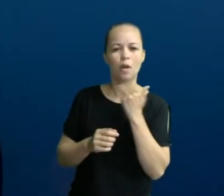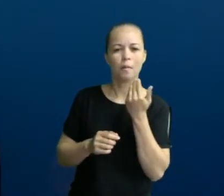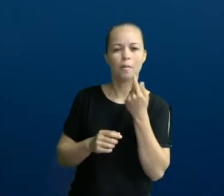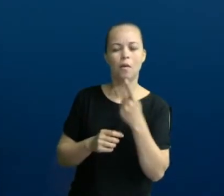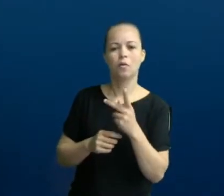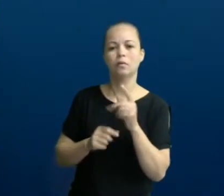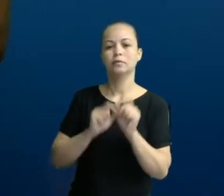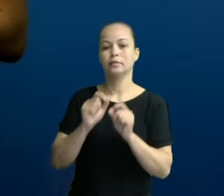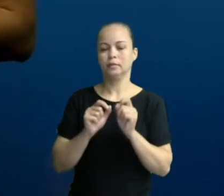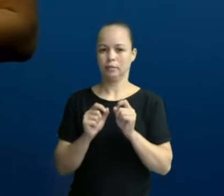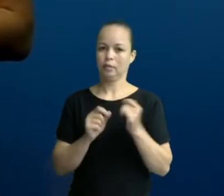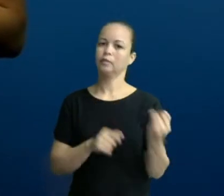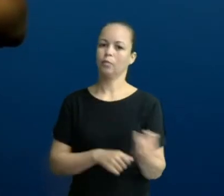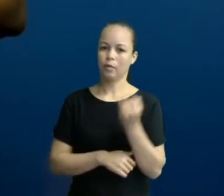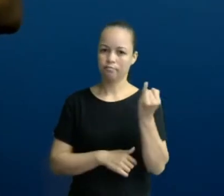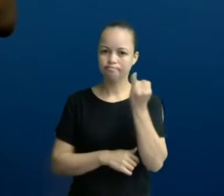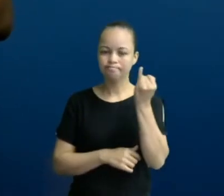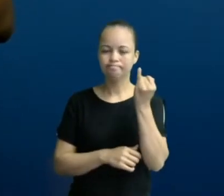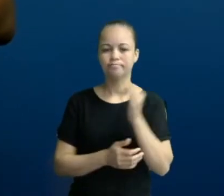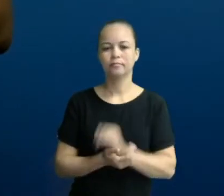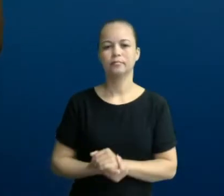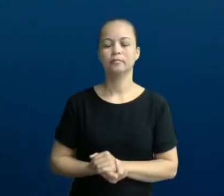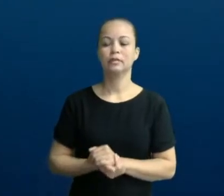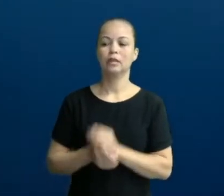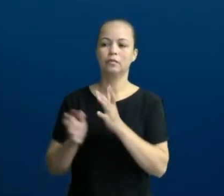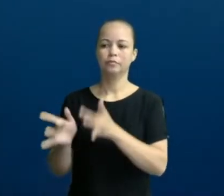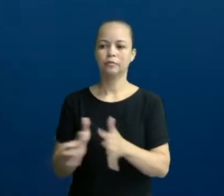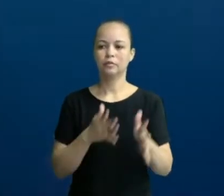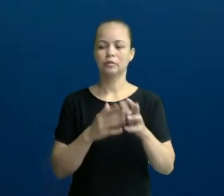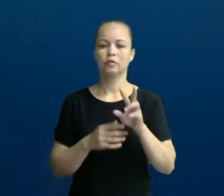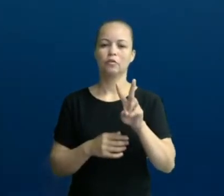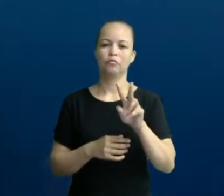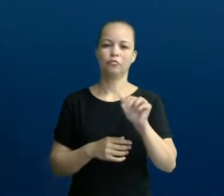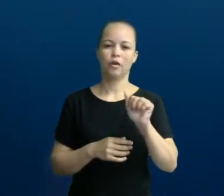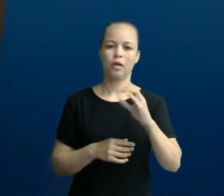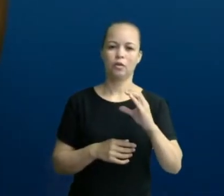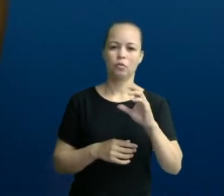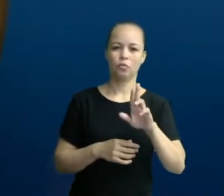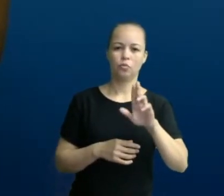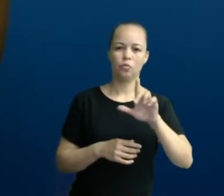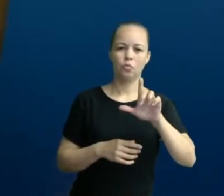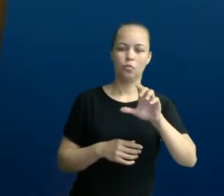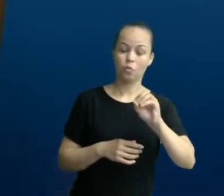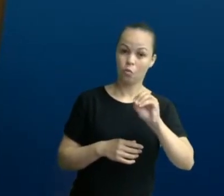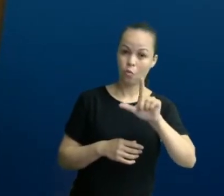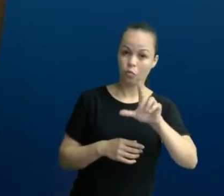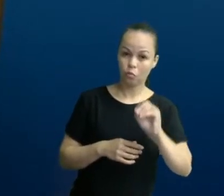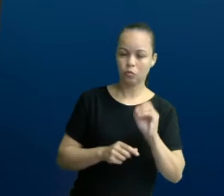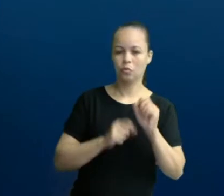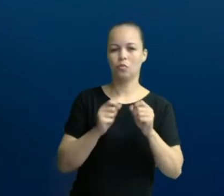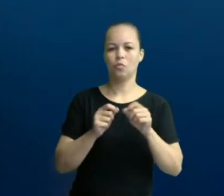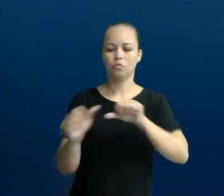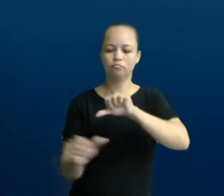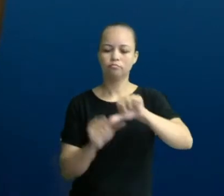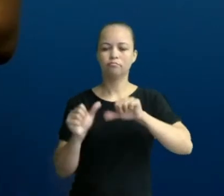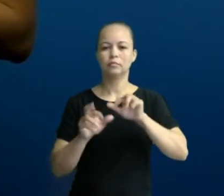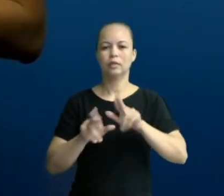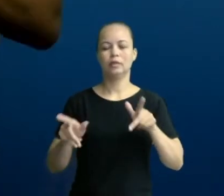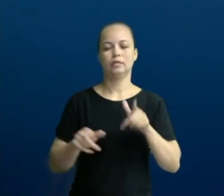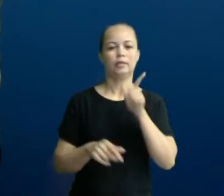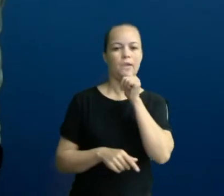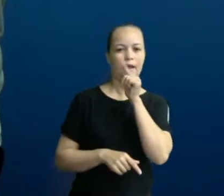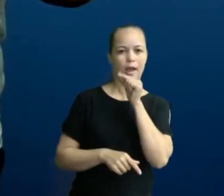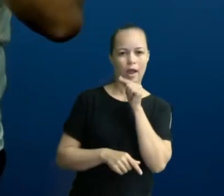essa informação é importantíssima. Geralmente isso ocorre, esse vacúolo contrátil, justamente em protozoários de ambiente o quê? De água